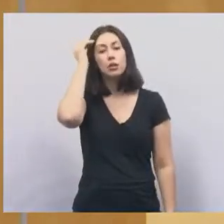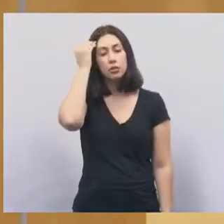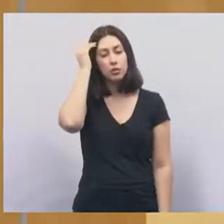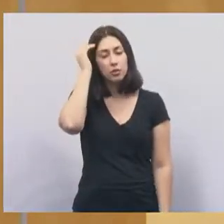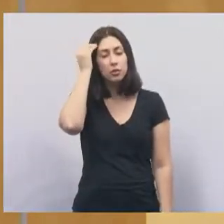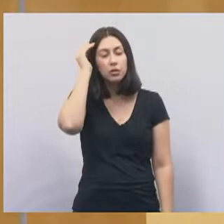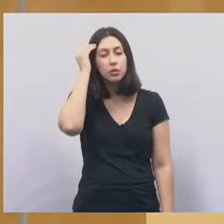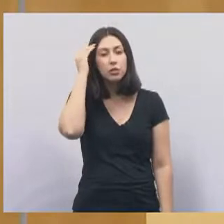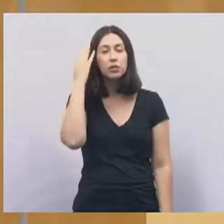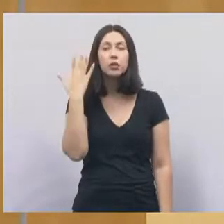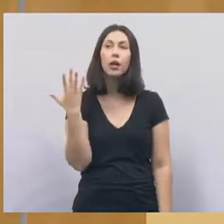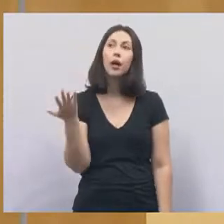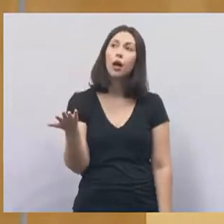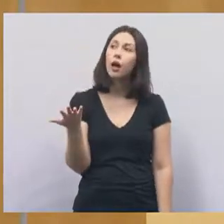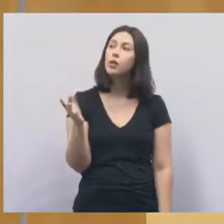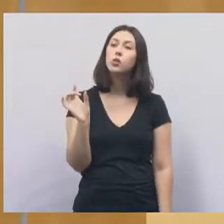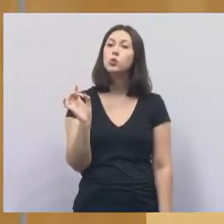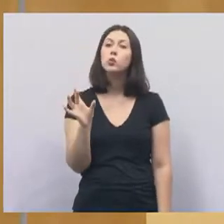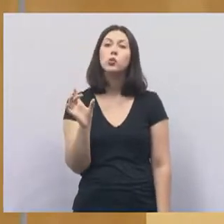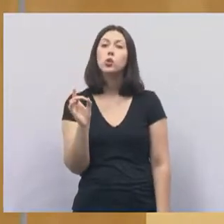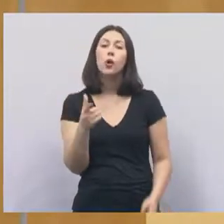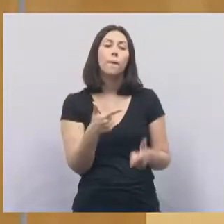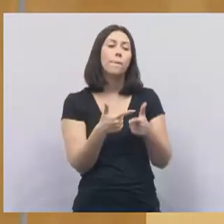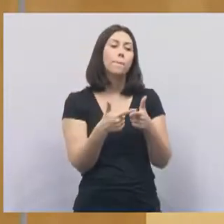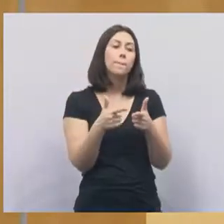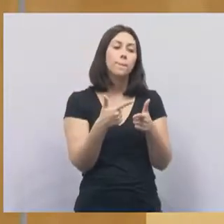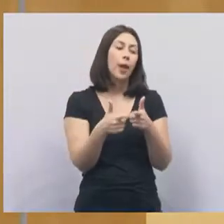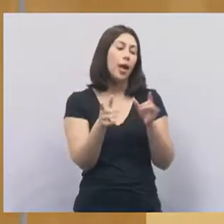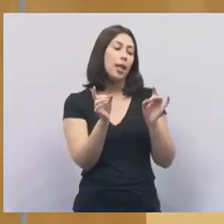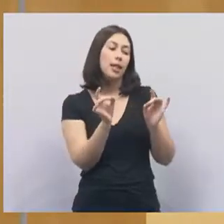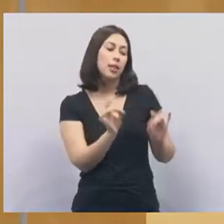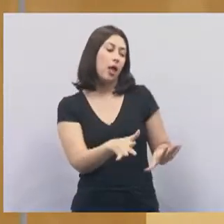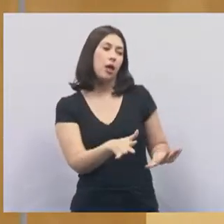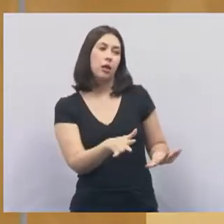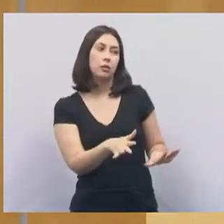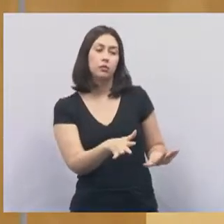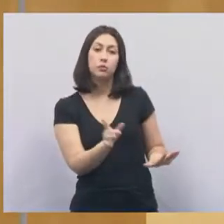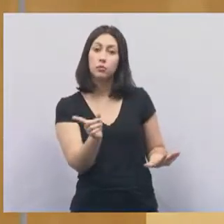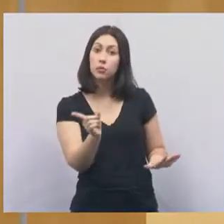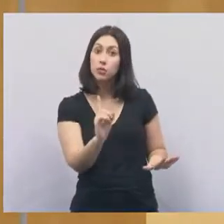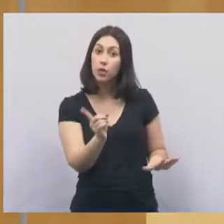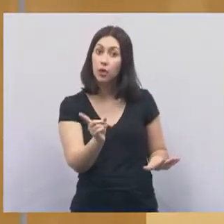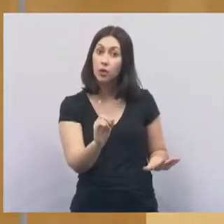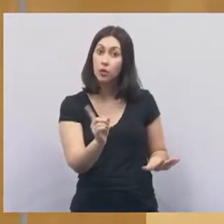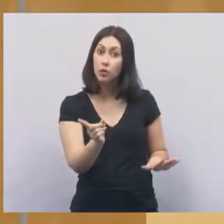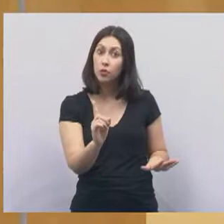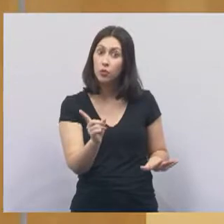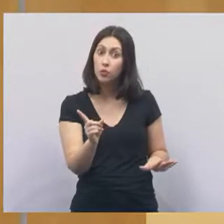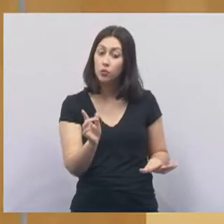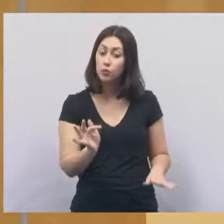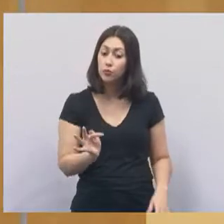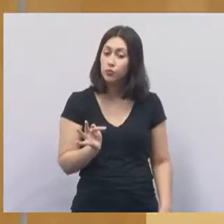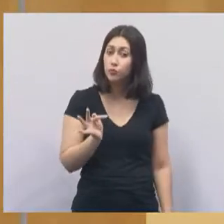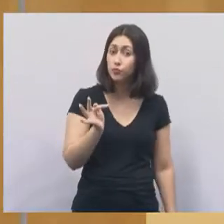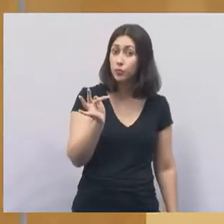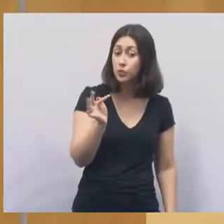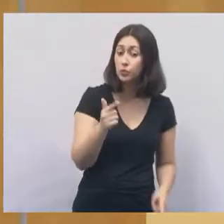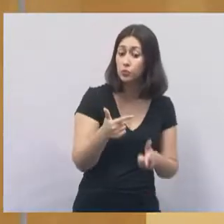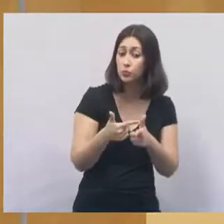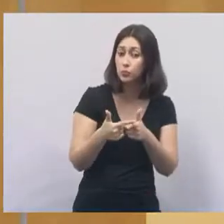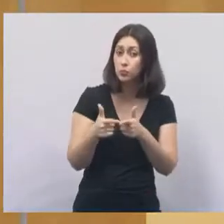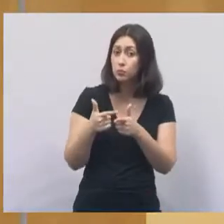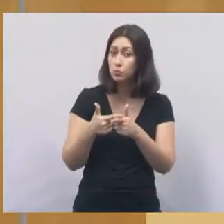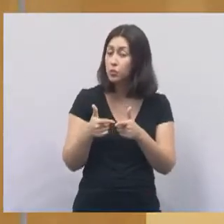que não é apenas se livrar de um problema queimando mas sim os problemas que